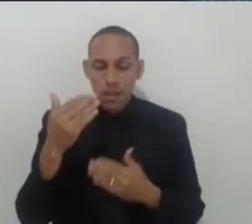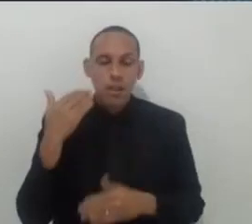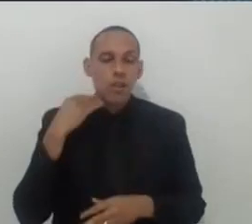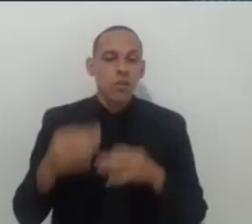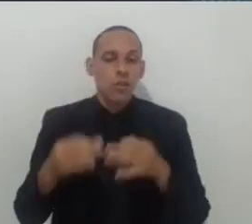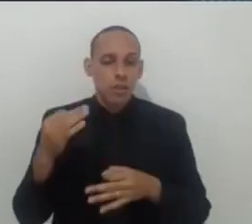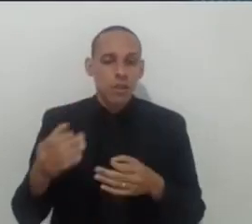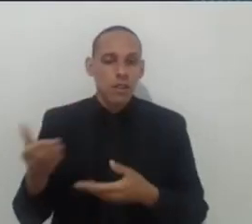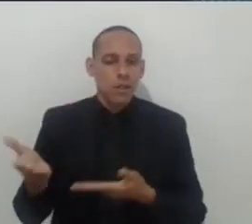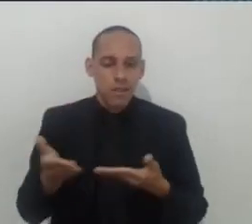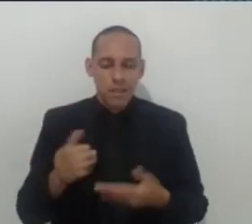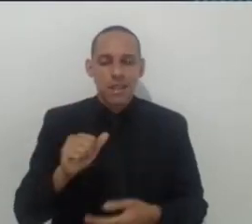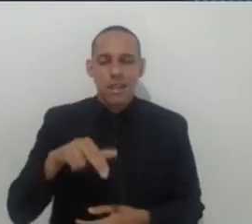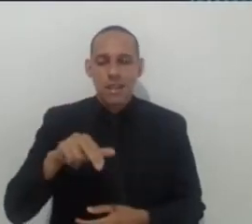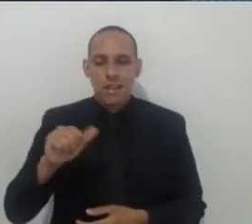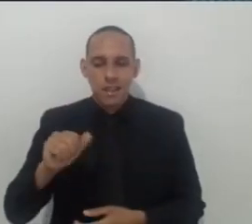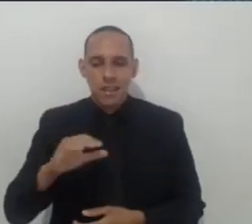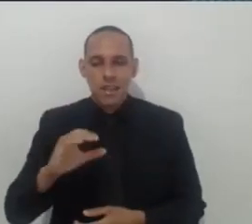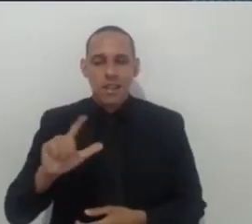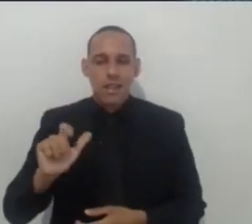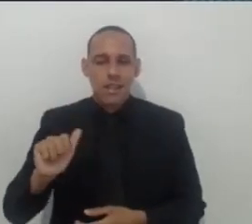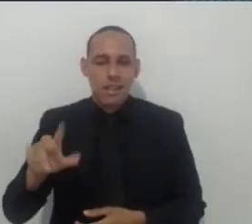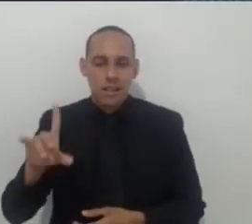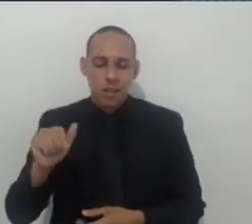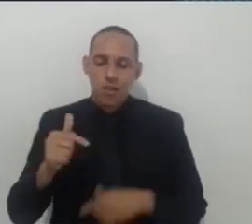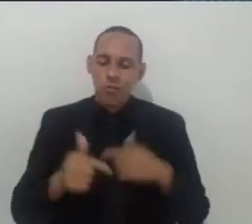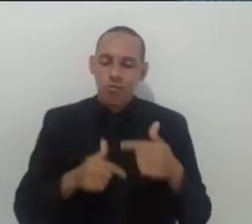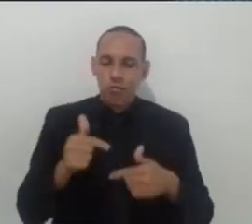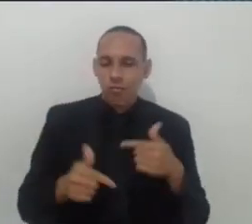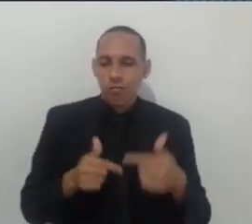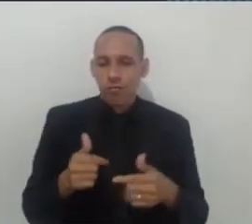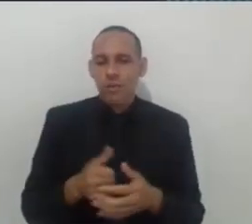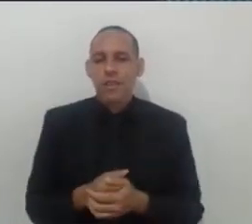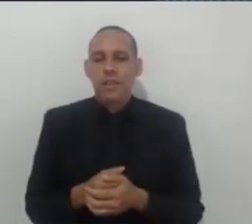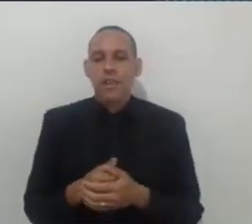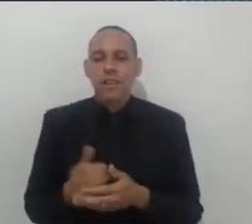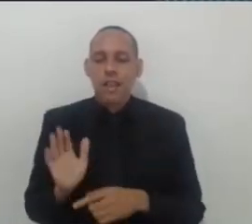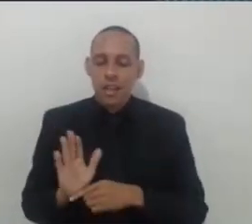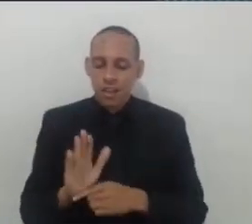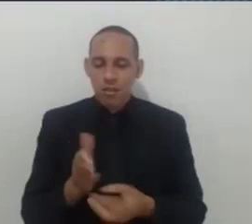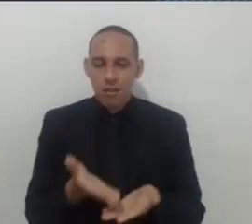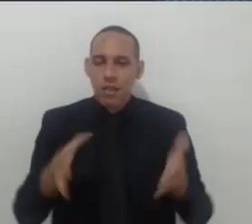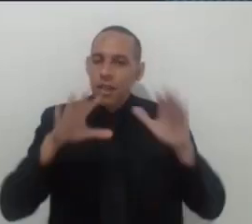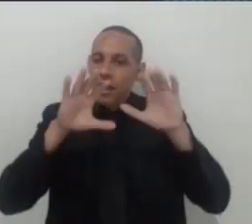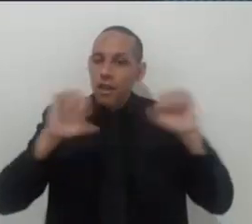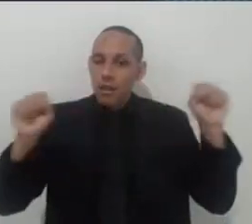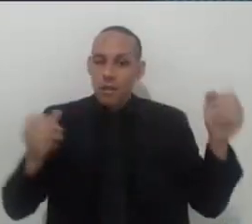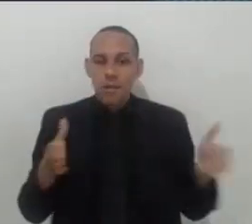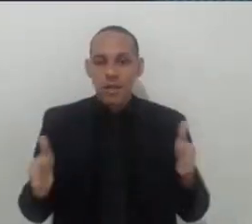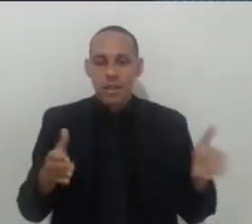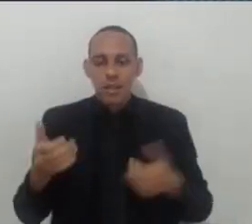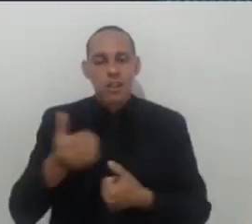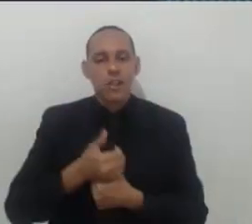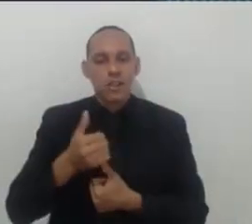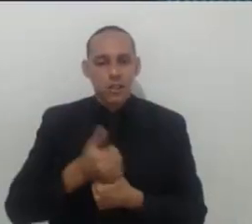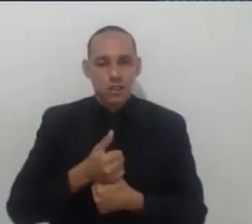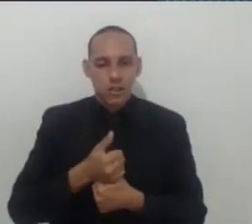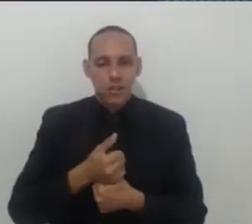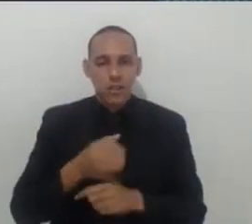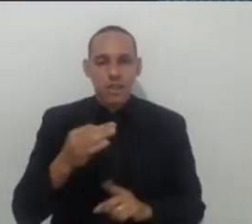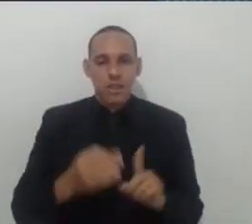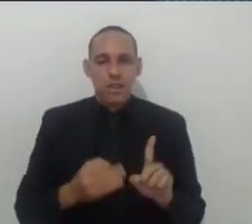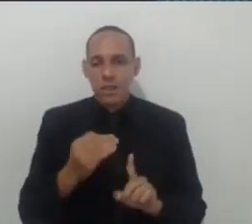Cláudia Lemos, pelos relevantes serviços prestados à corte durante o período de substituição ao